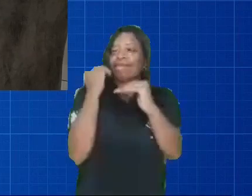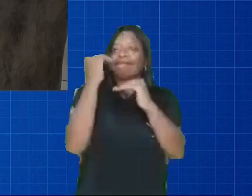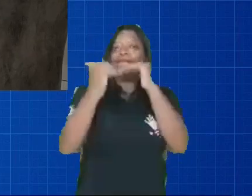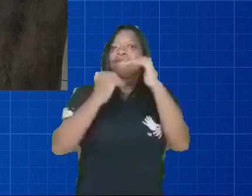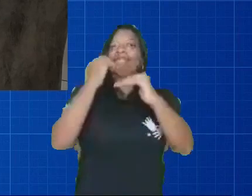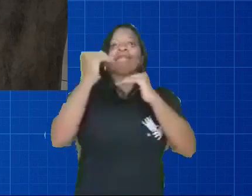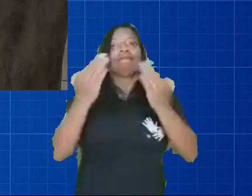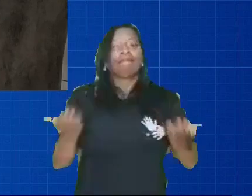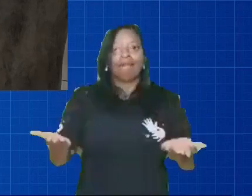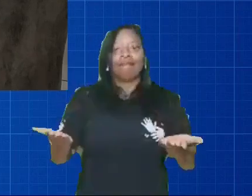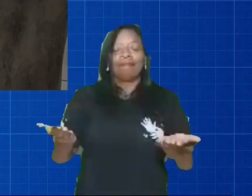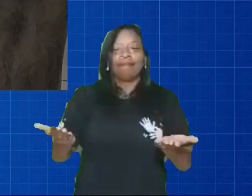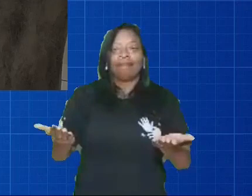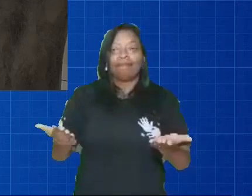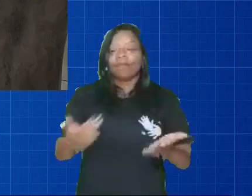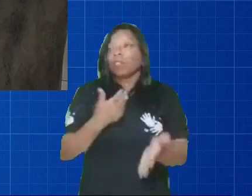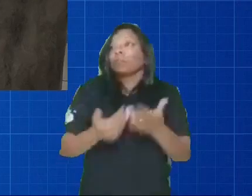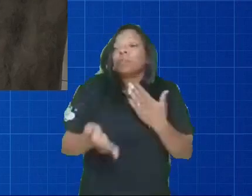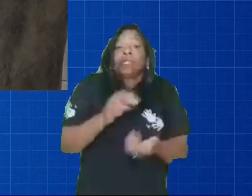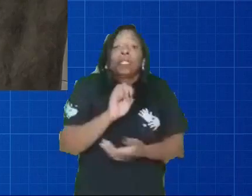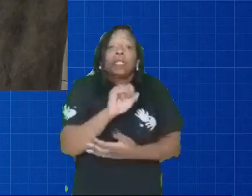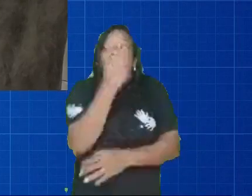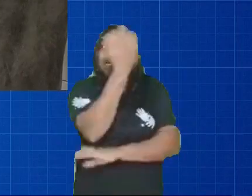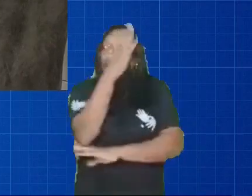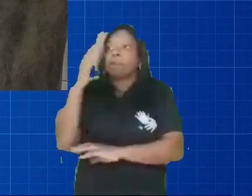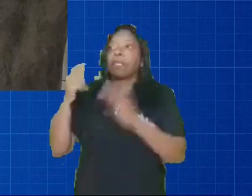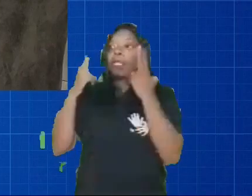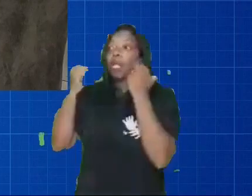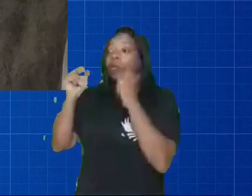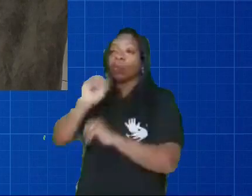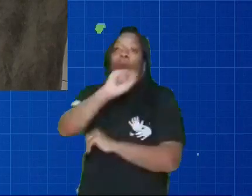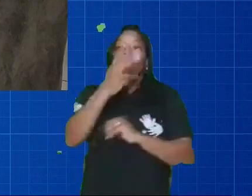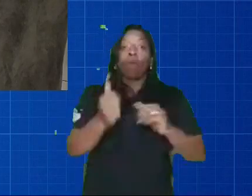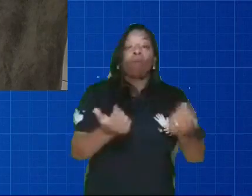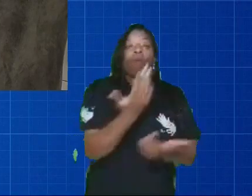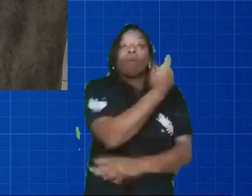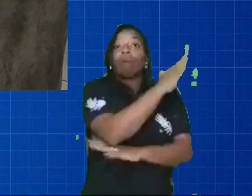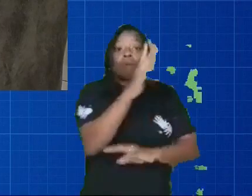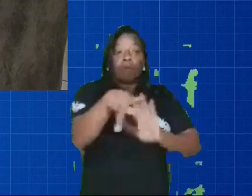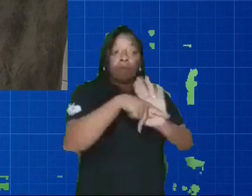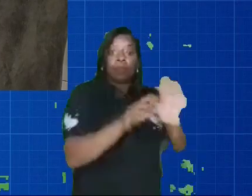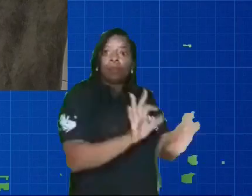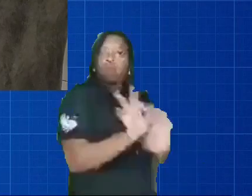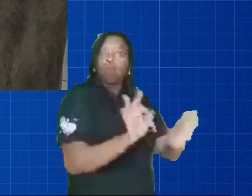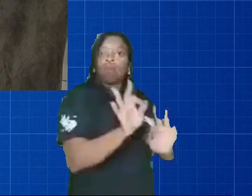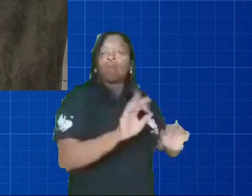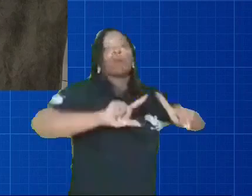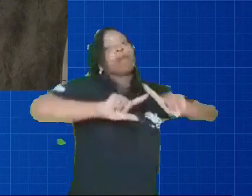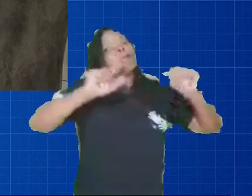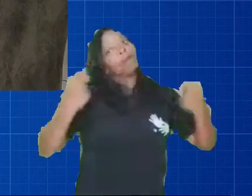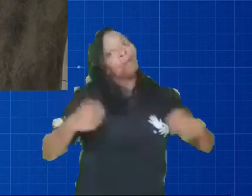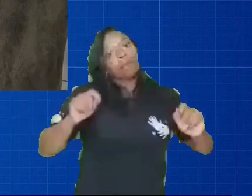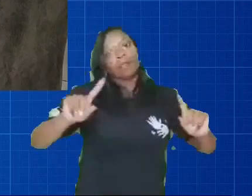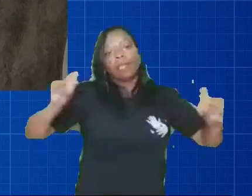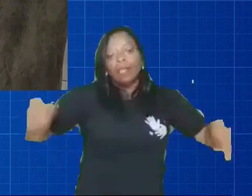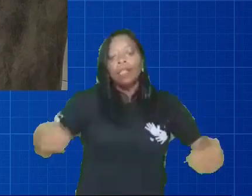construído, né? Então, essa é o grande desafio. No ponto de vista de Estado, a gente tem